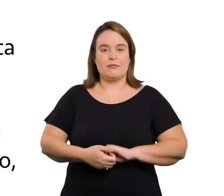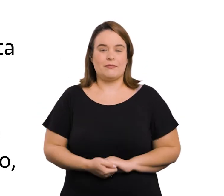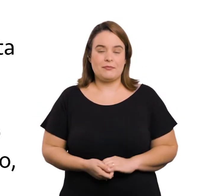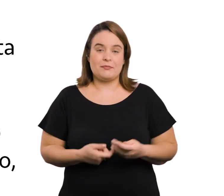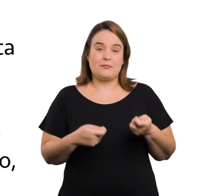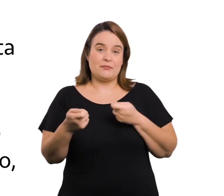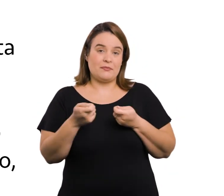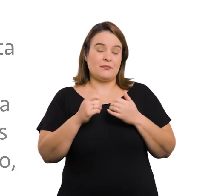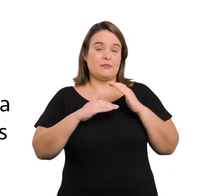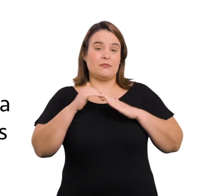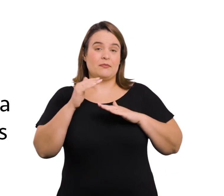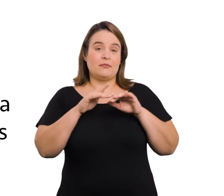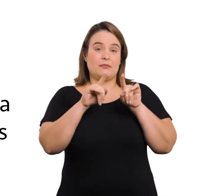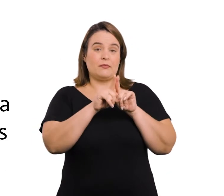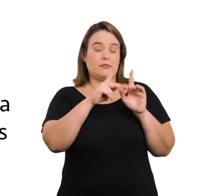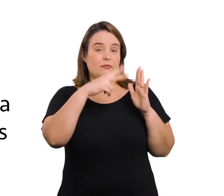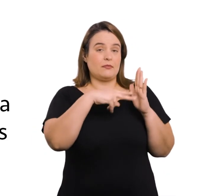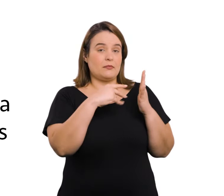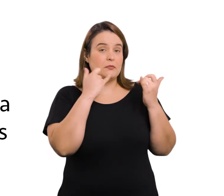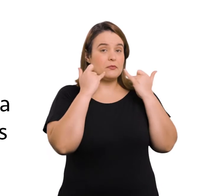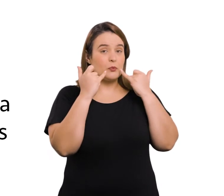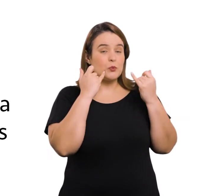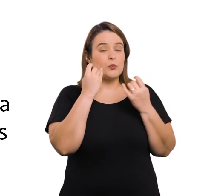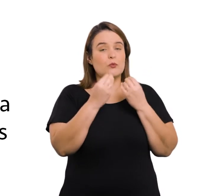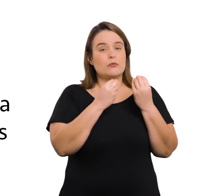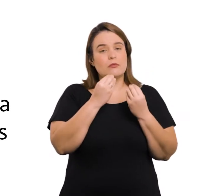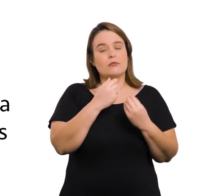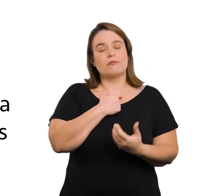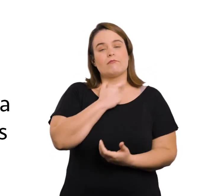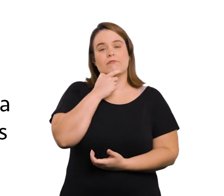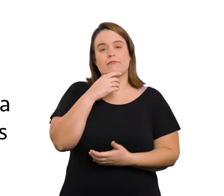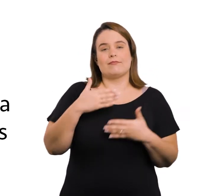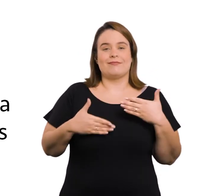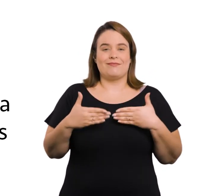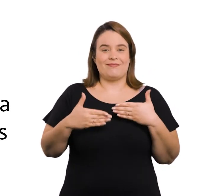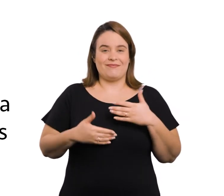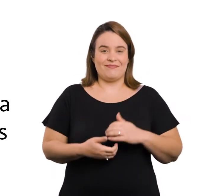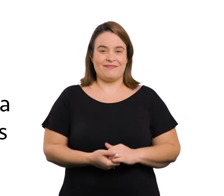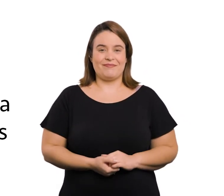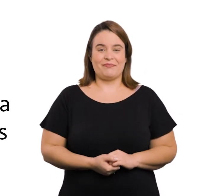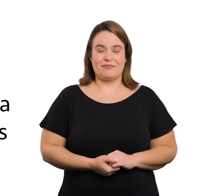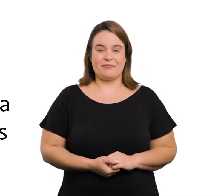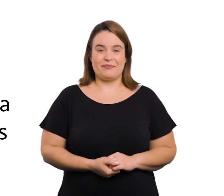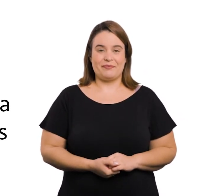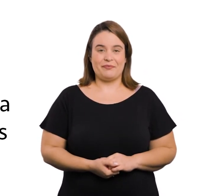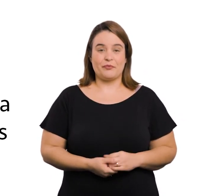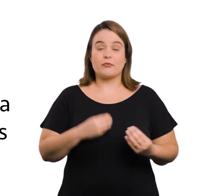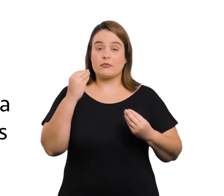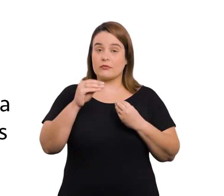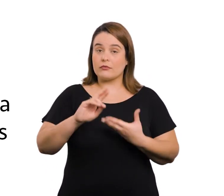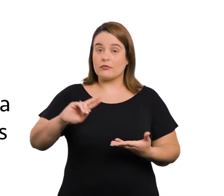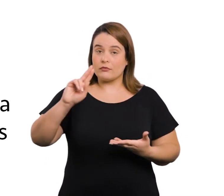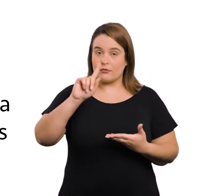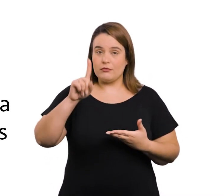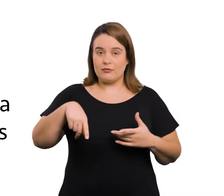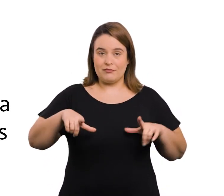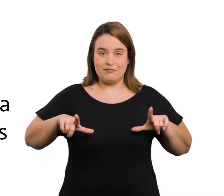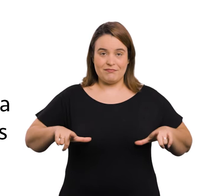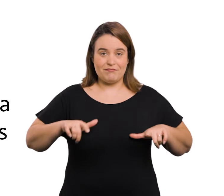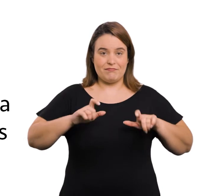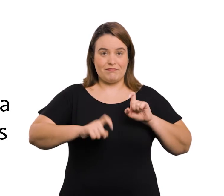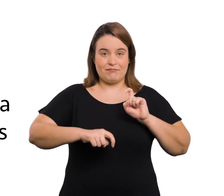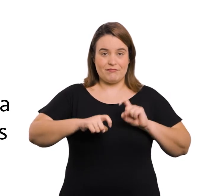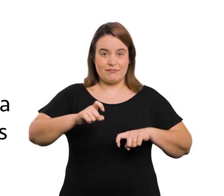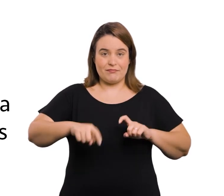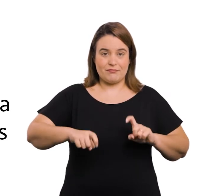a navegação, o controle das ações e a leitura de informações por meio de voz sintetizada. A